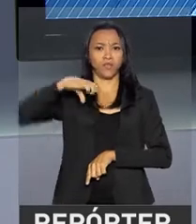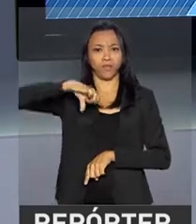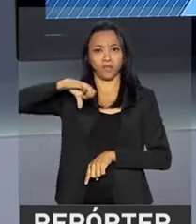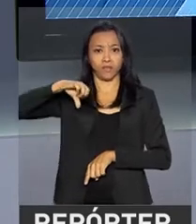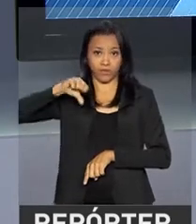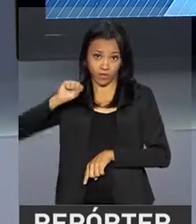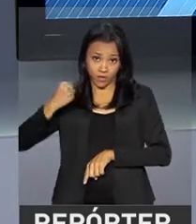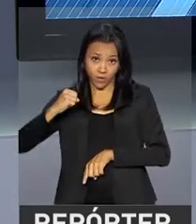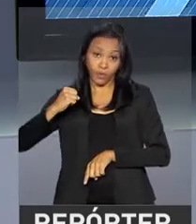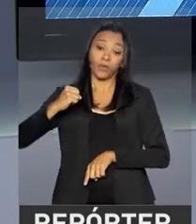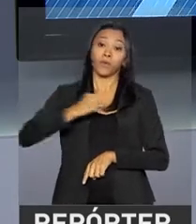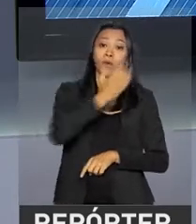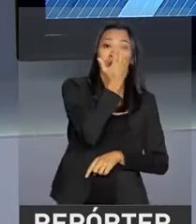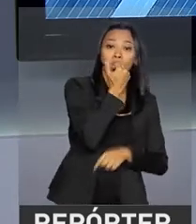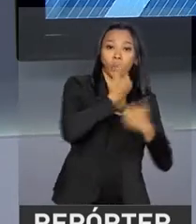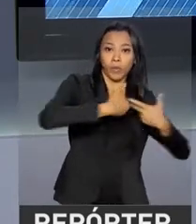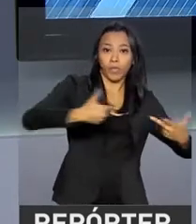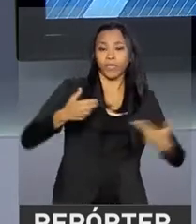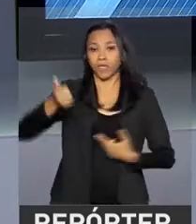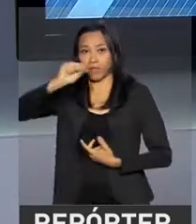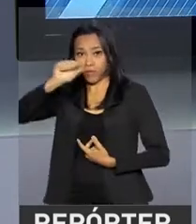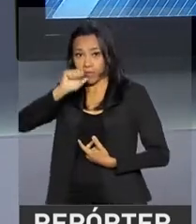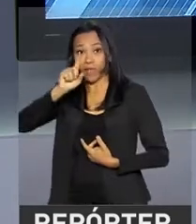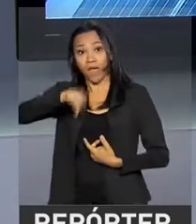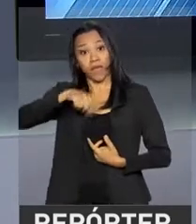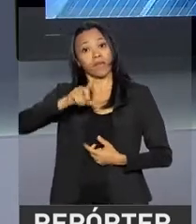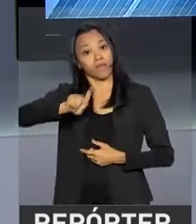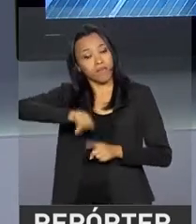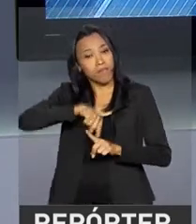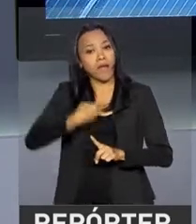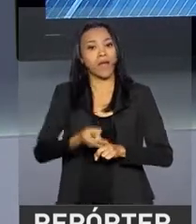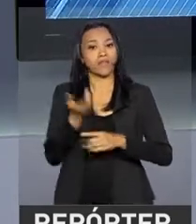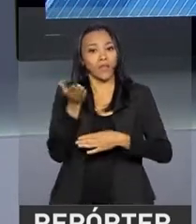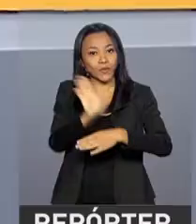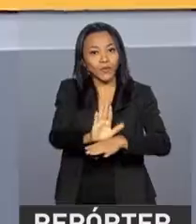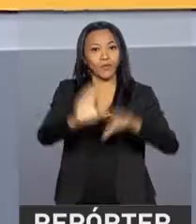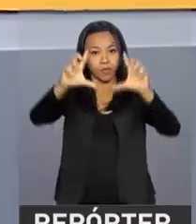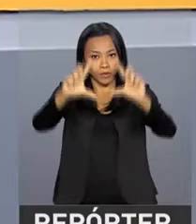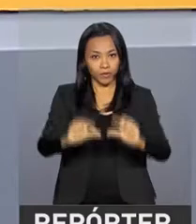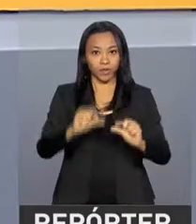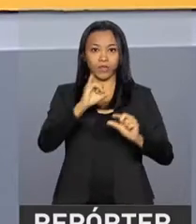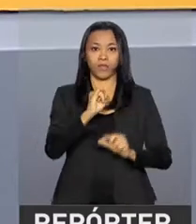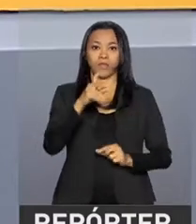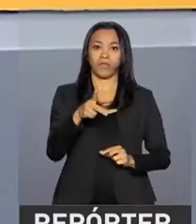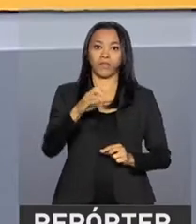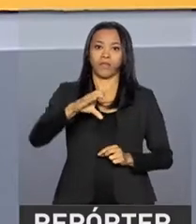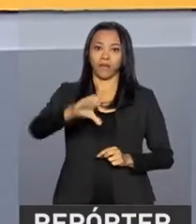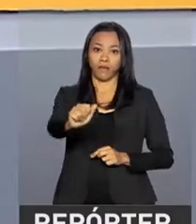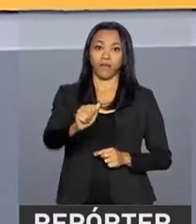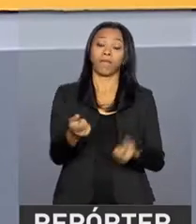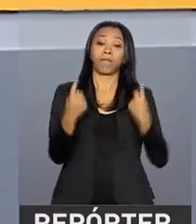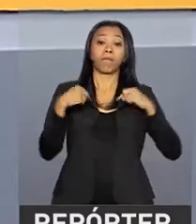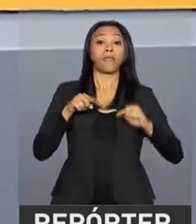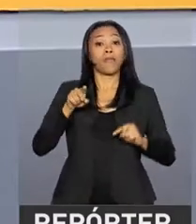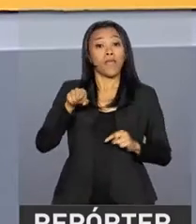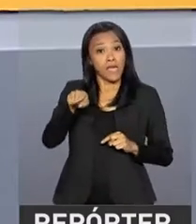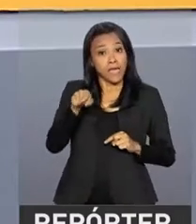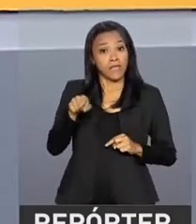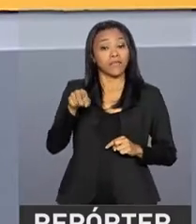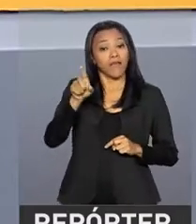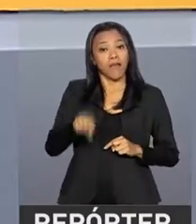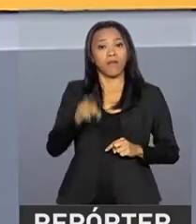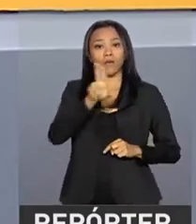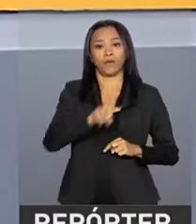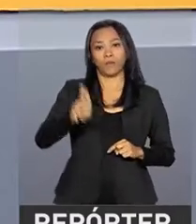formam o grupo que mais contribuiu para com para conter o ipca-15 índice utilizado pelo governo no sistema de metas